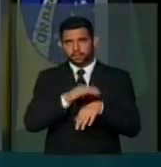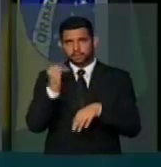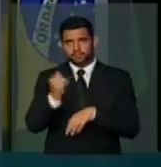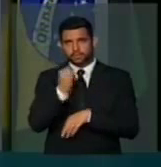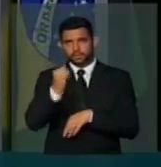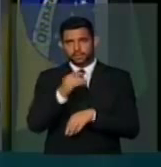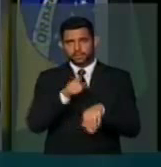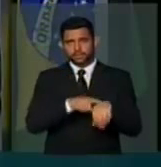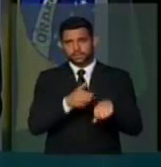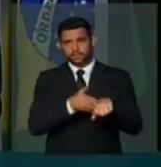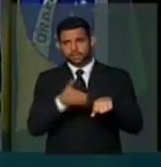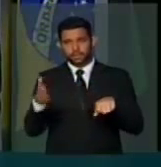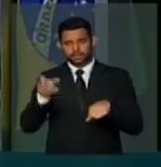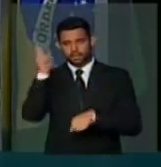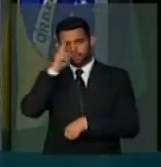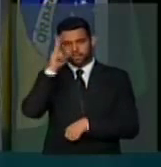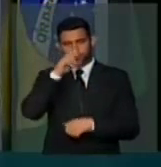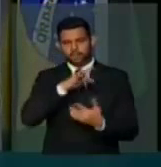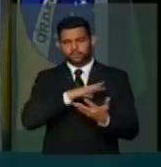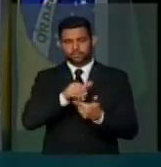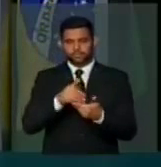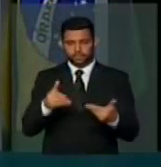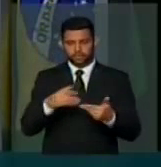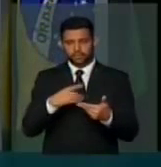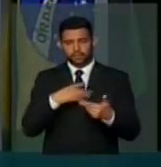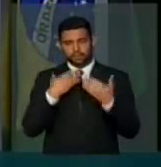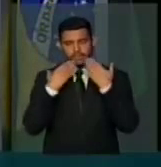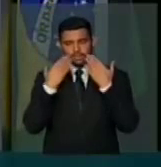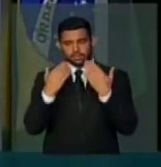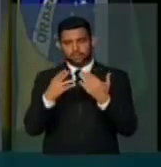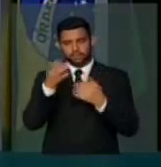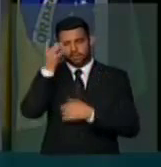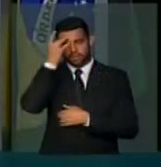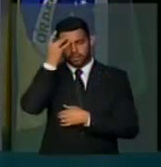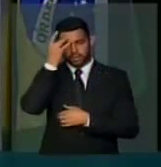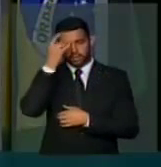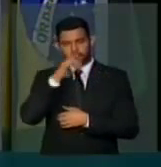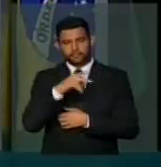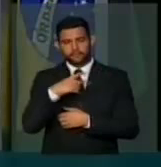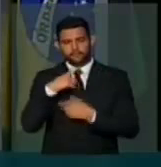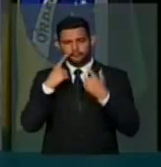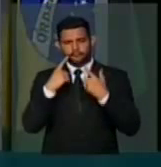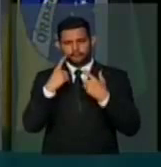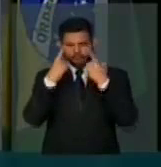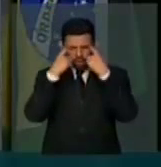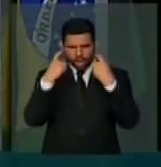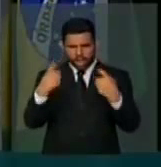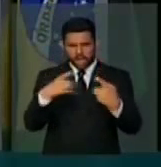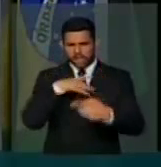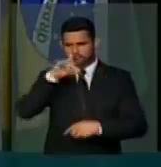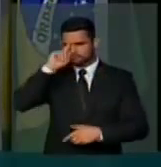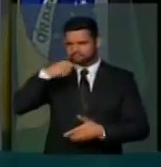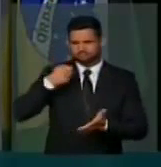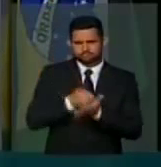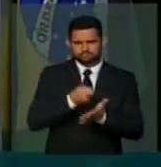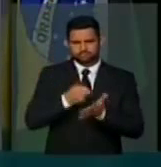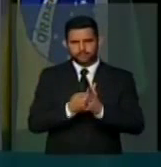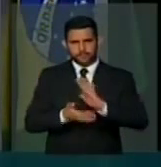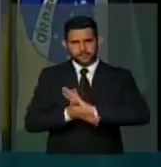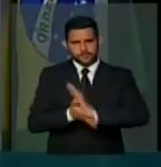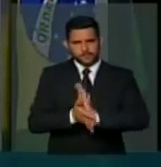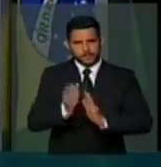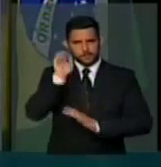funestos períodos da história humana, inspirado por uma ideologia violenta, belicista, totalitária,